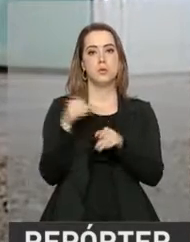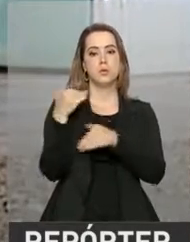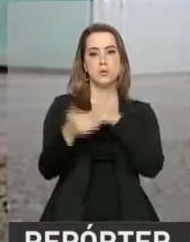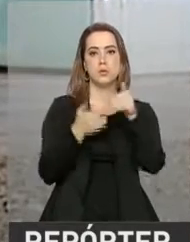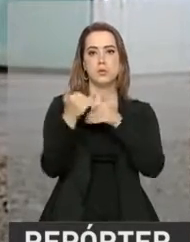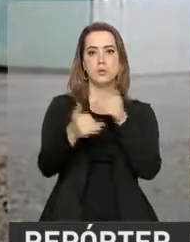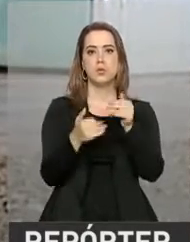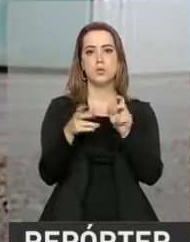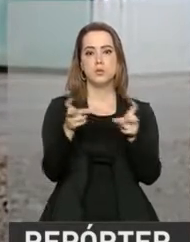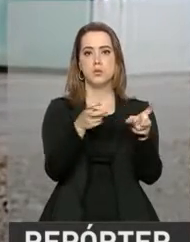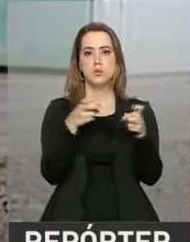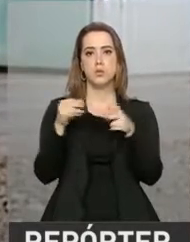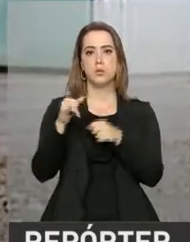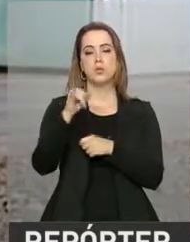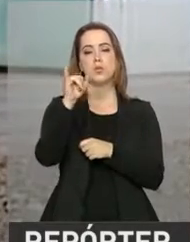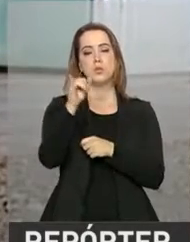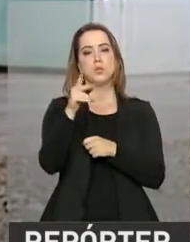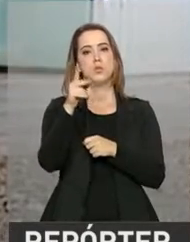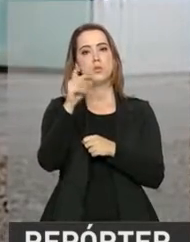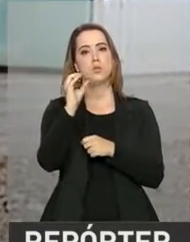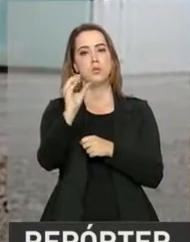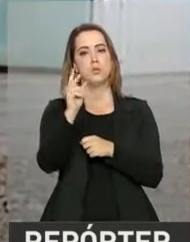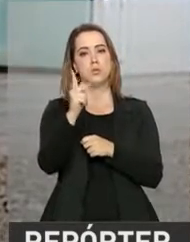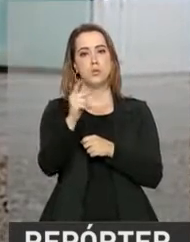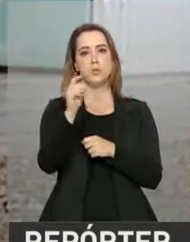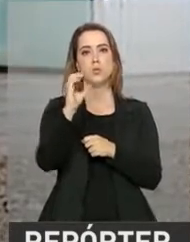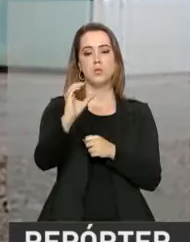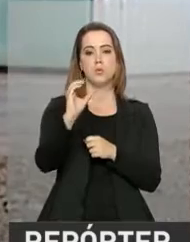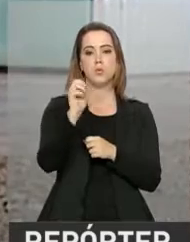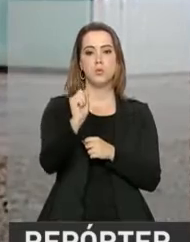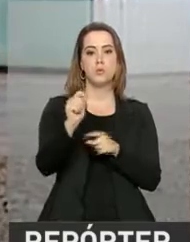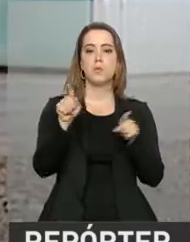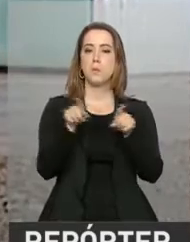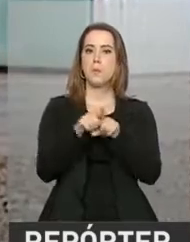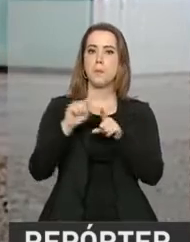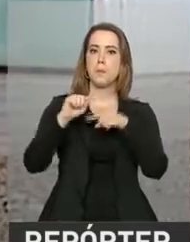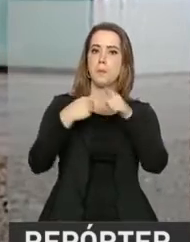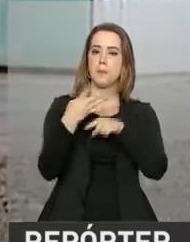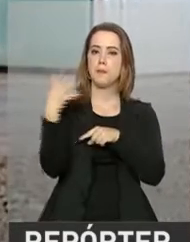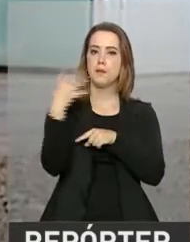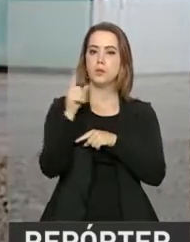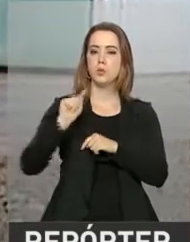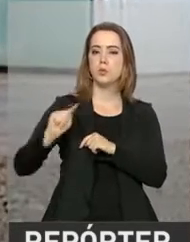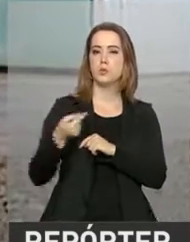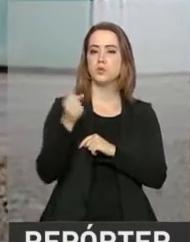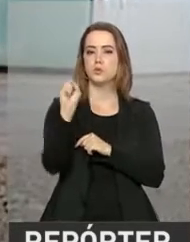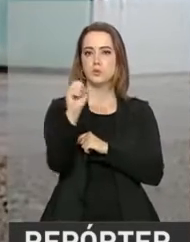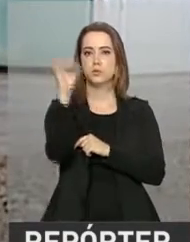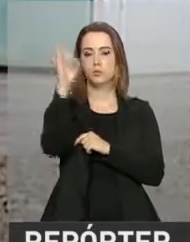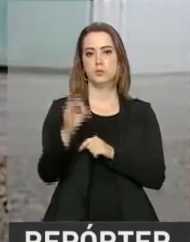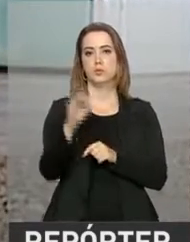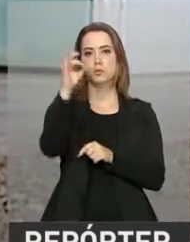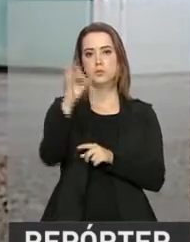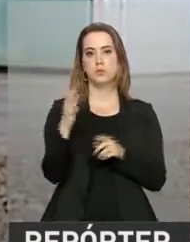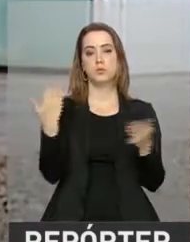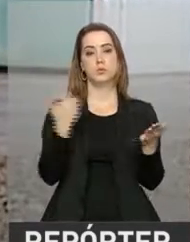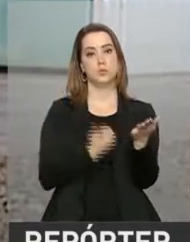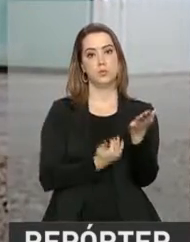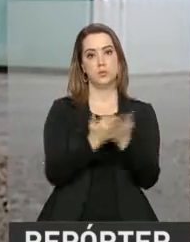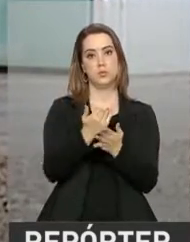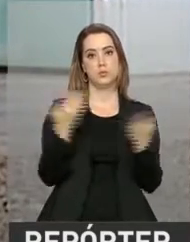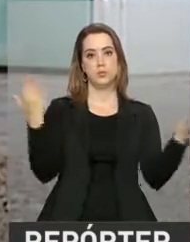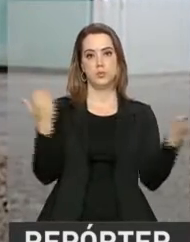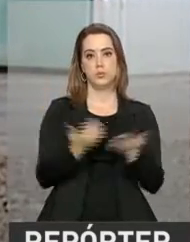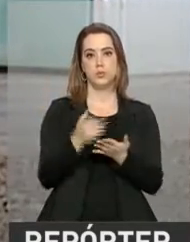do IPCA, o Índice Oficial de Inflação para o país, para o ano que vem em 4,8%. A partir de